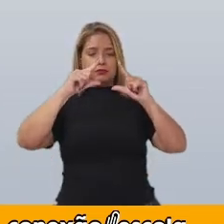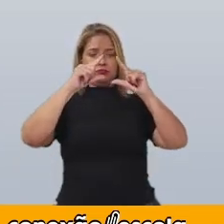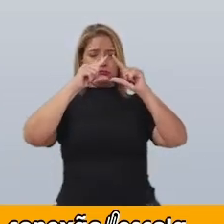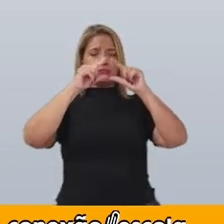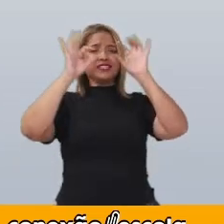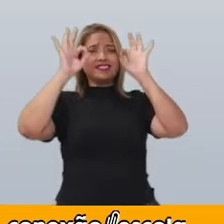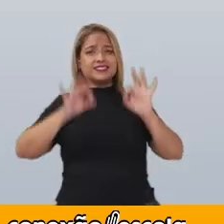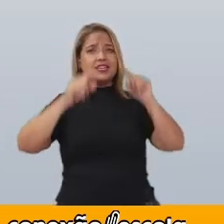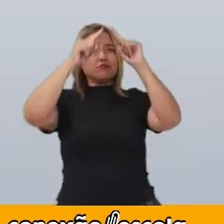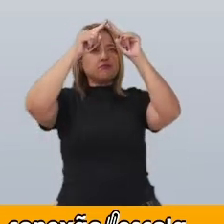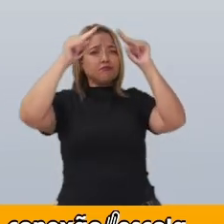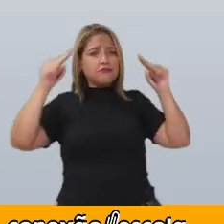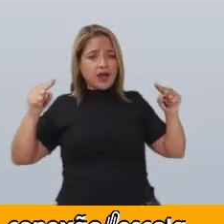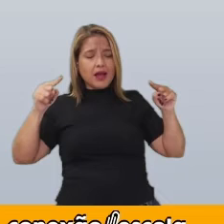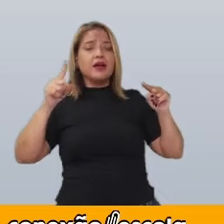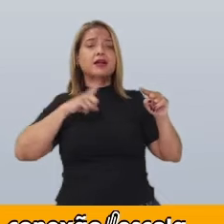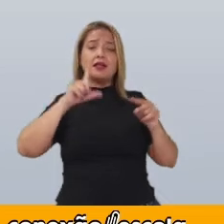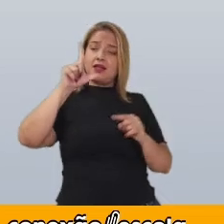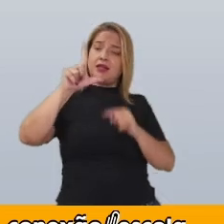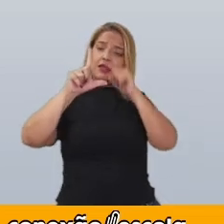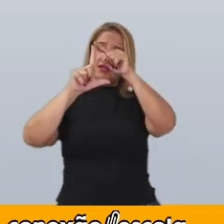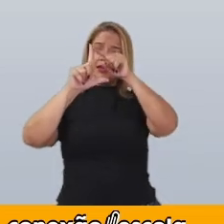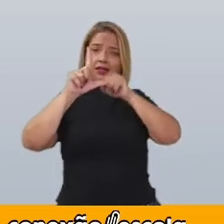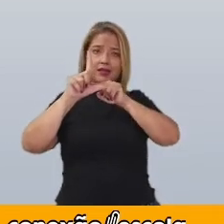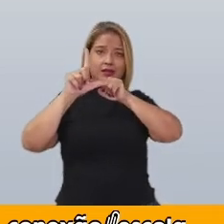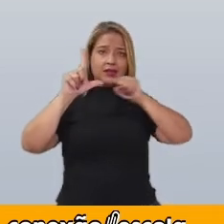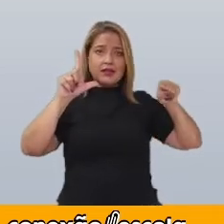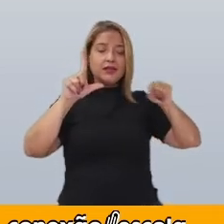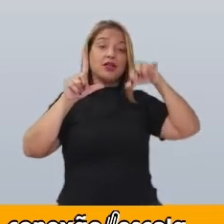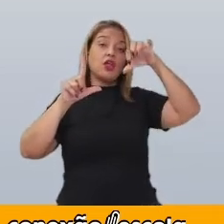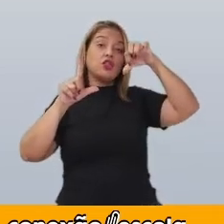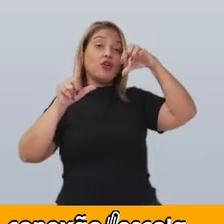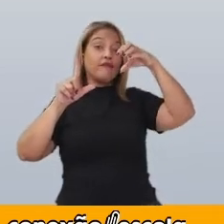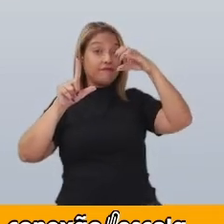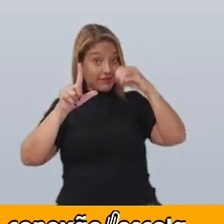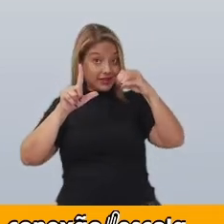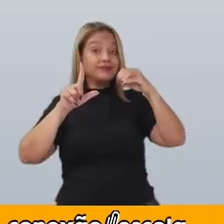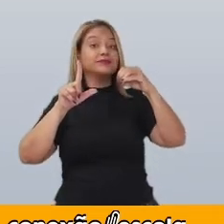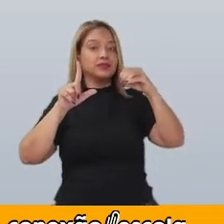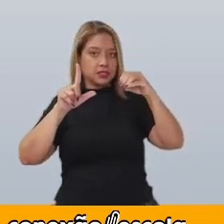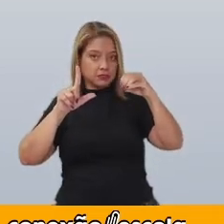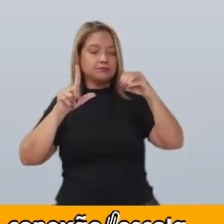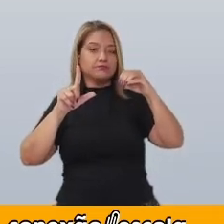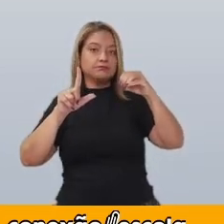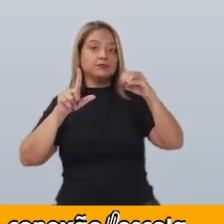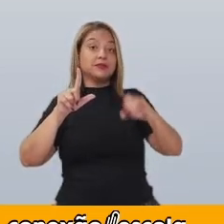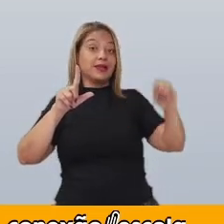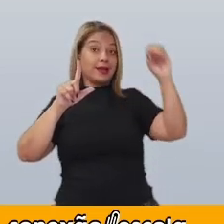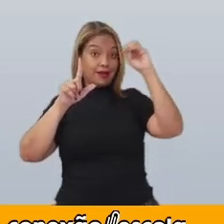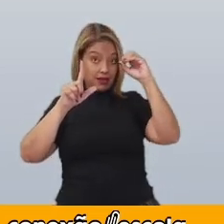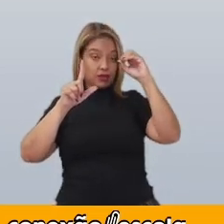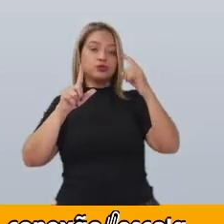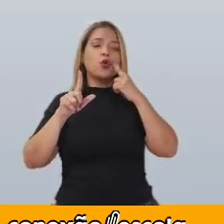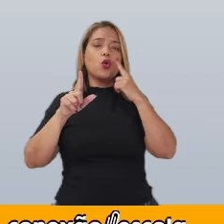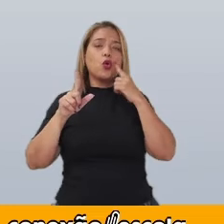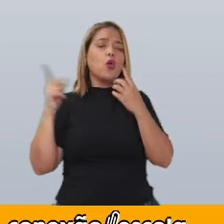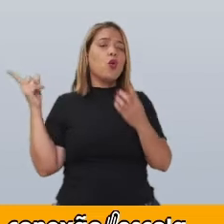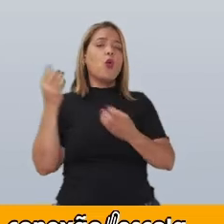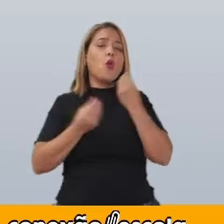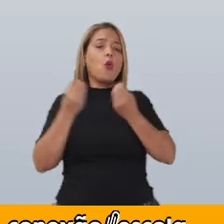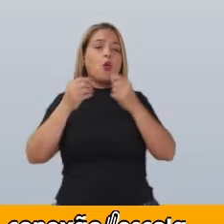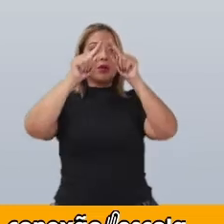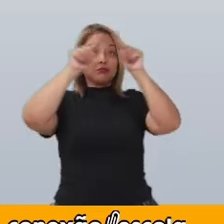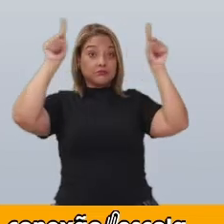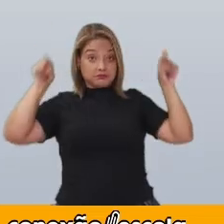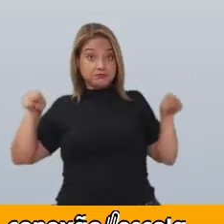ângulo reto de 90 graus. Observe que ele pode ser obtido ao dividirmos um retângulo